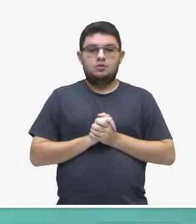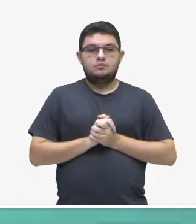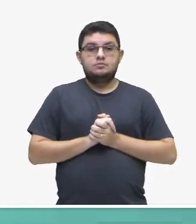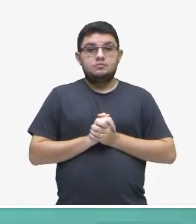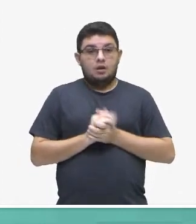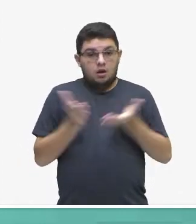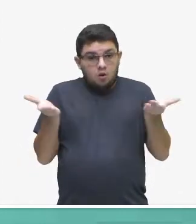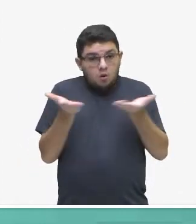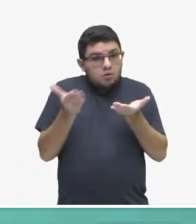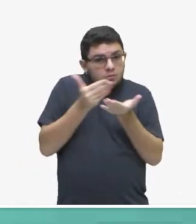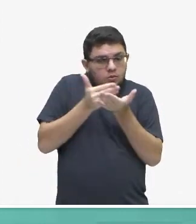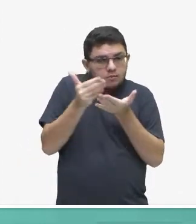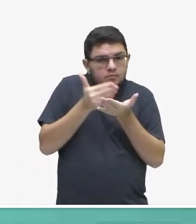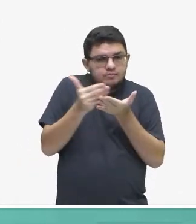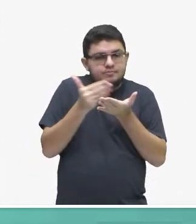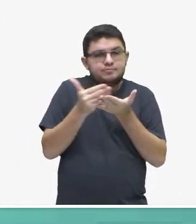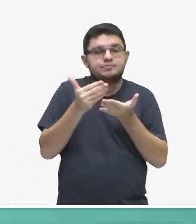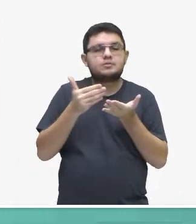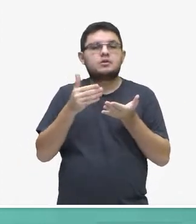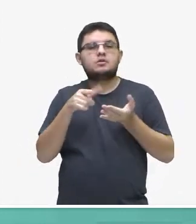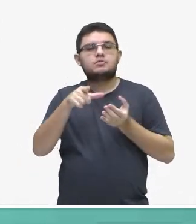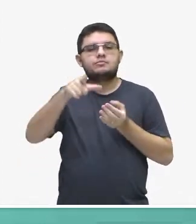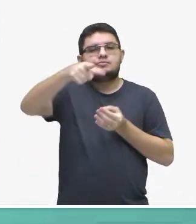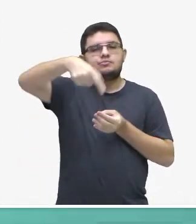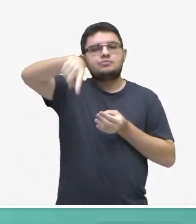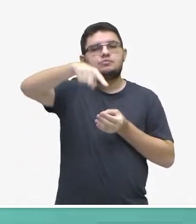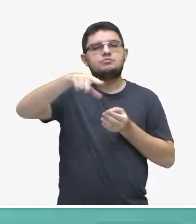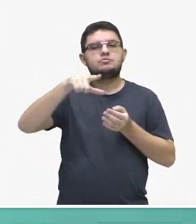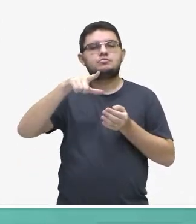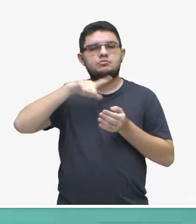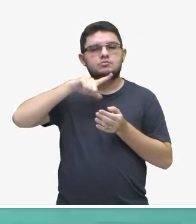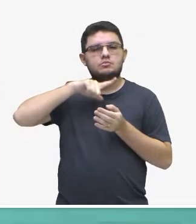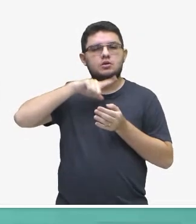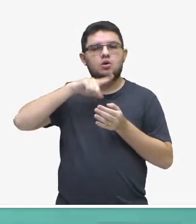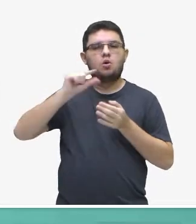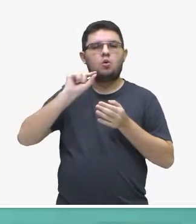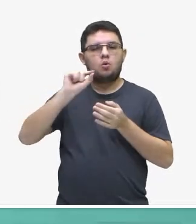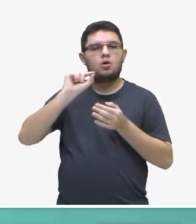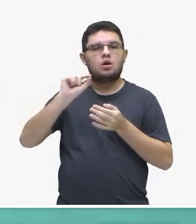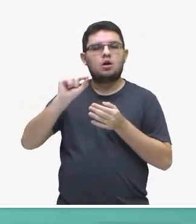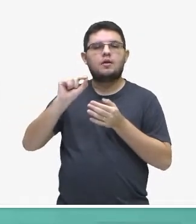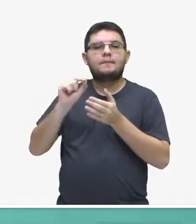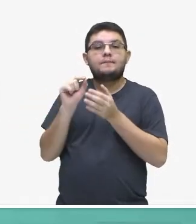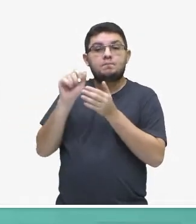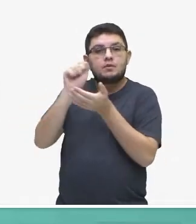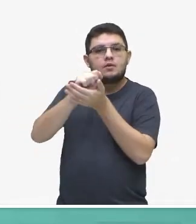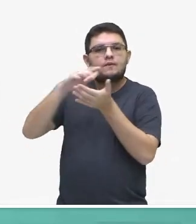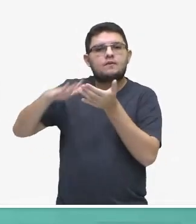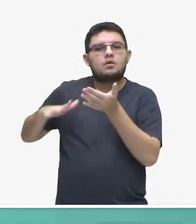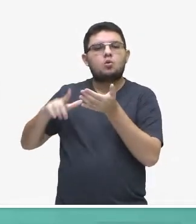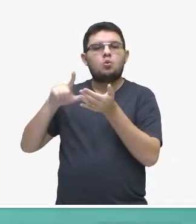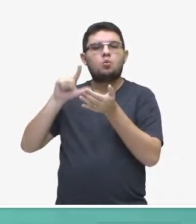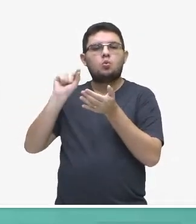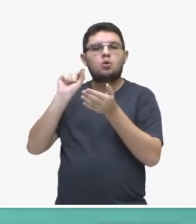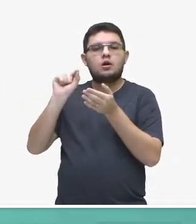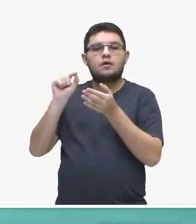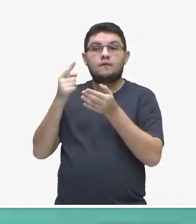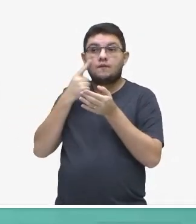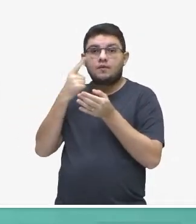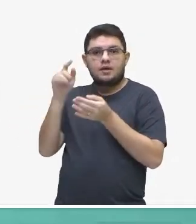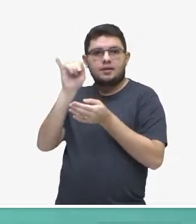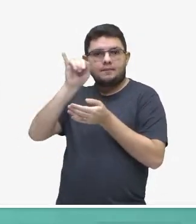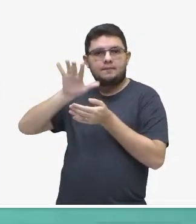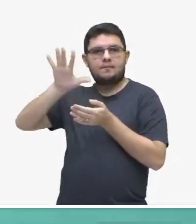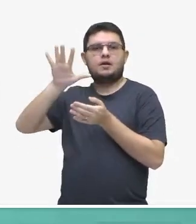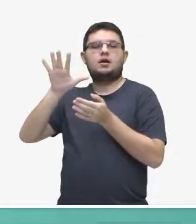para aquela atividade que a gente já está fazendo há algum tempo, né? Que é o Matching for Details, Watching for Details, né? A gente vê as imagens e interage